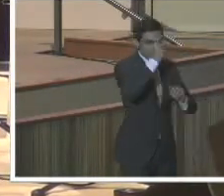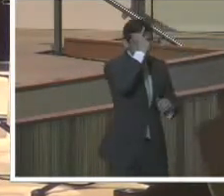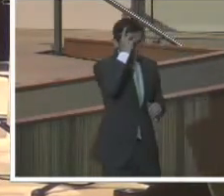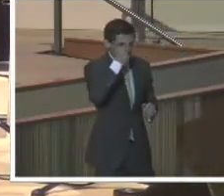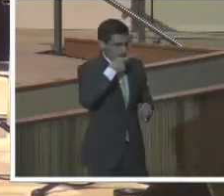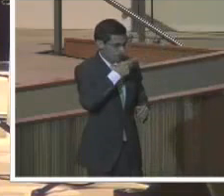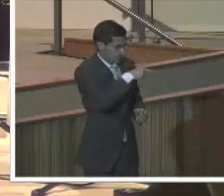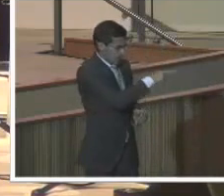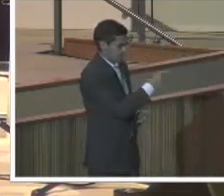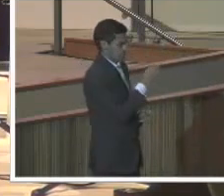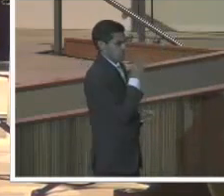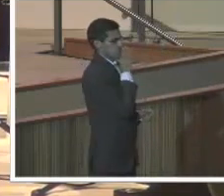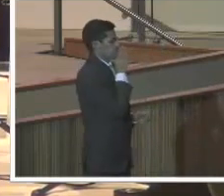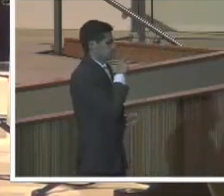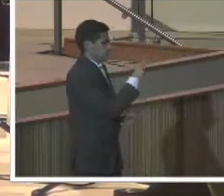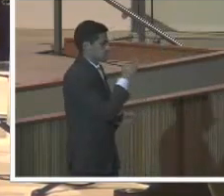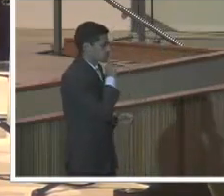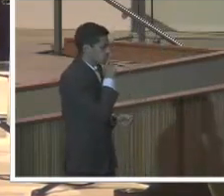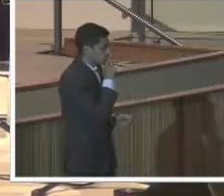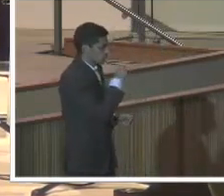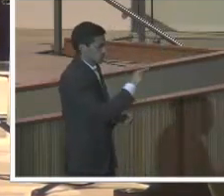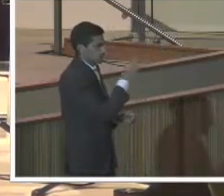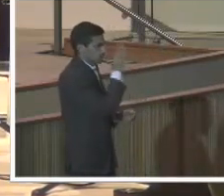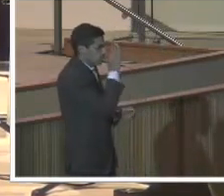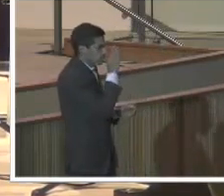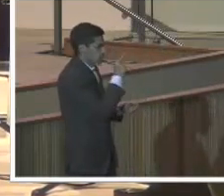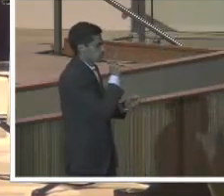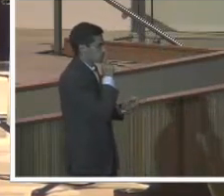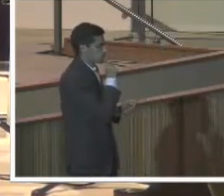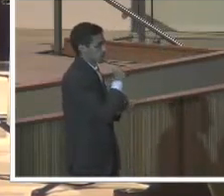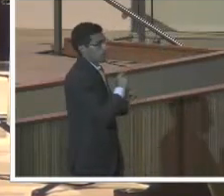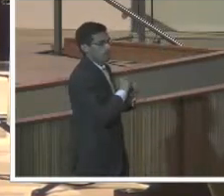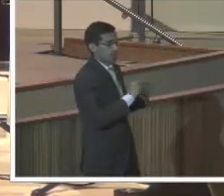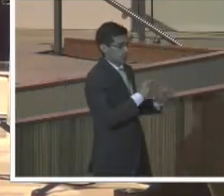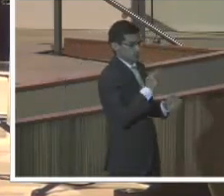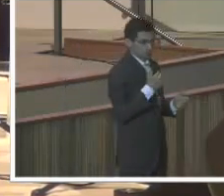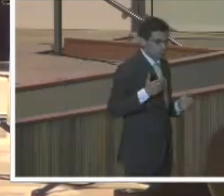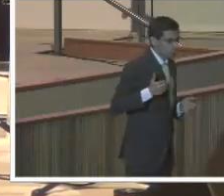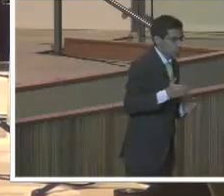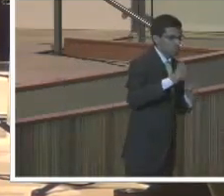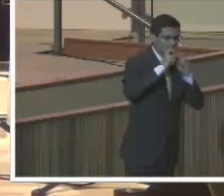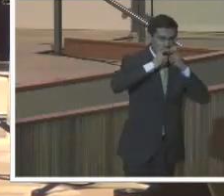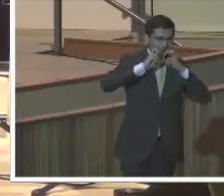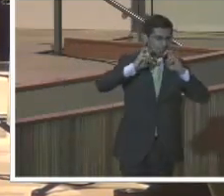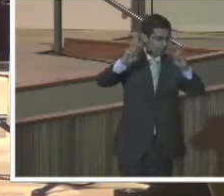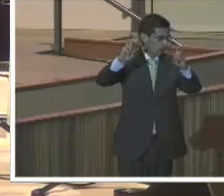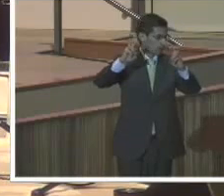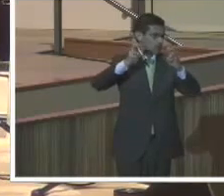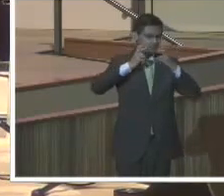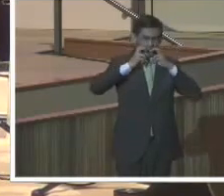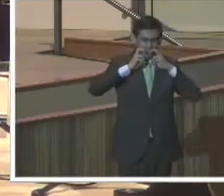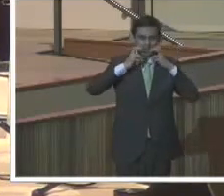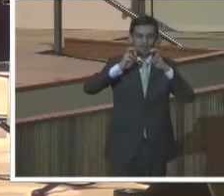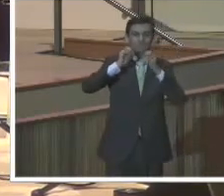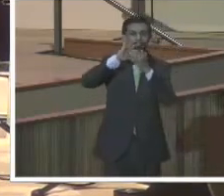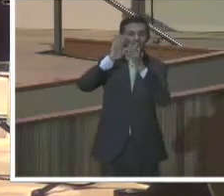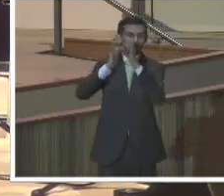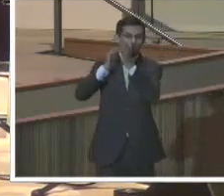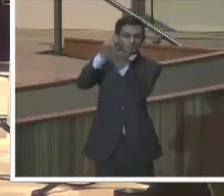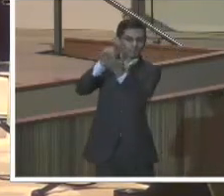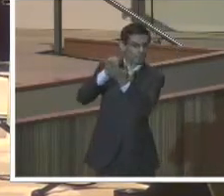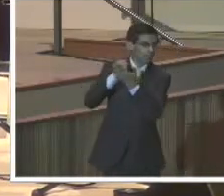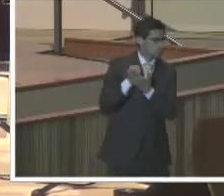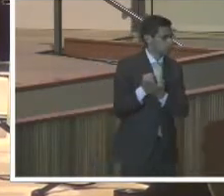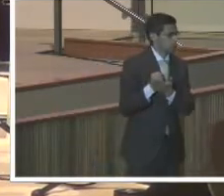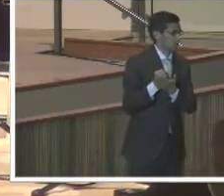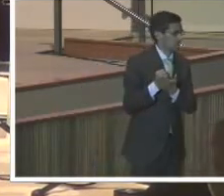quieto, cego, está atrapalhando o culto, ele não parava de gritar: Jesus, filho de Davi, tem misericórdia de mim. E uma